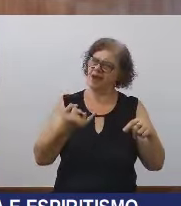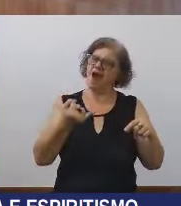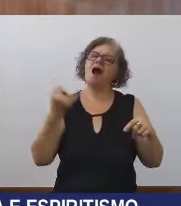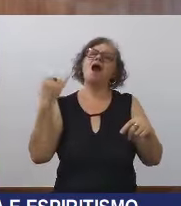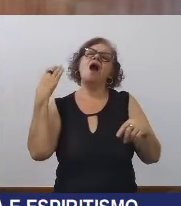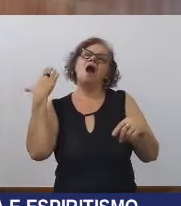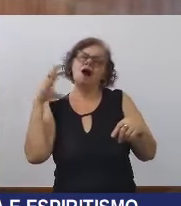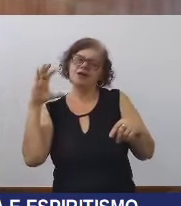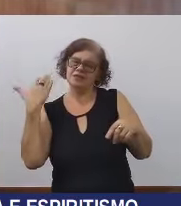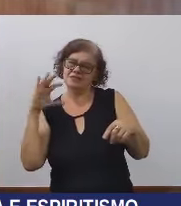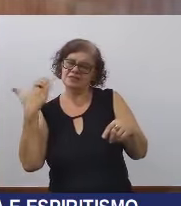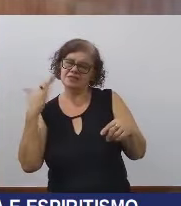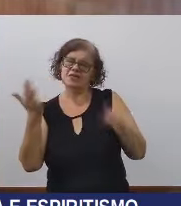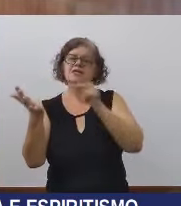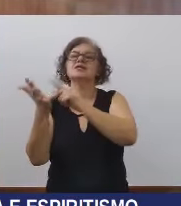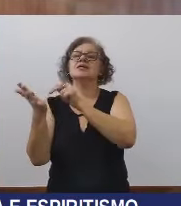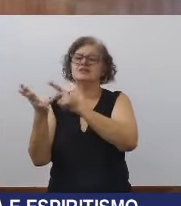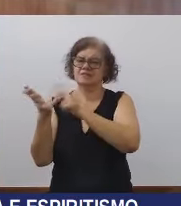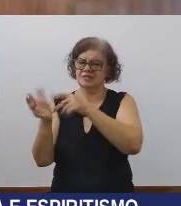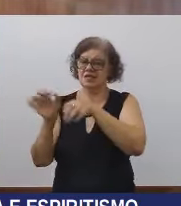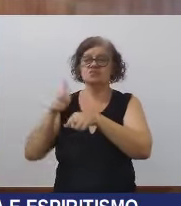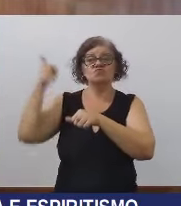fazer prevalecer a sua verdade?